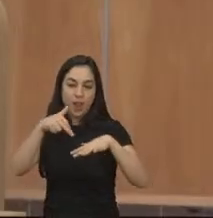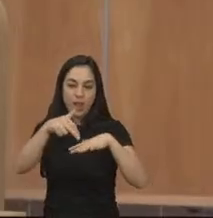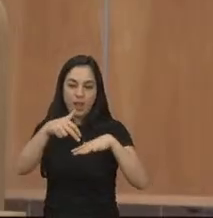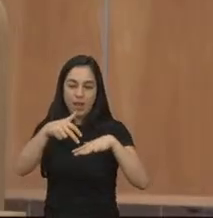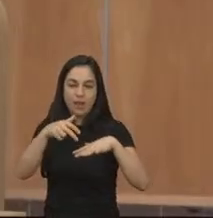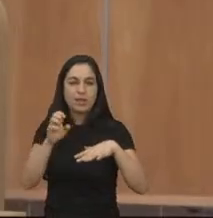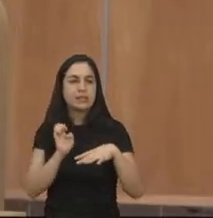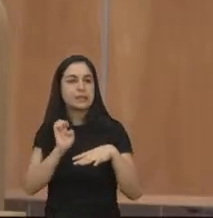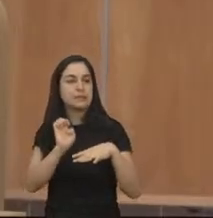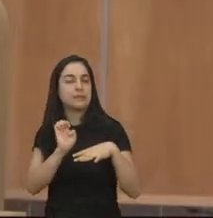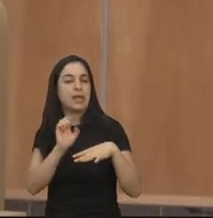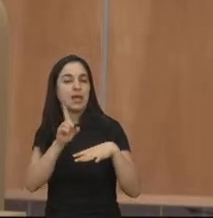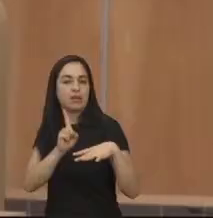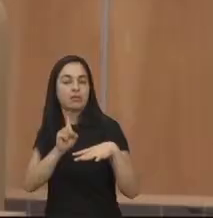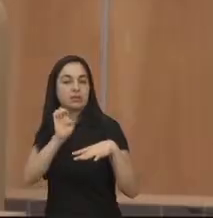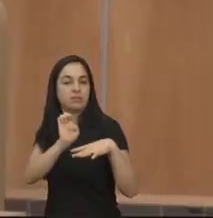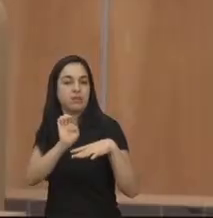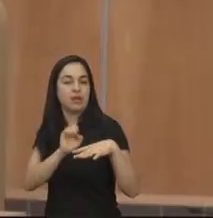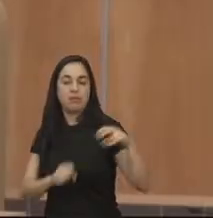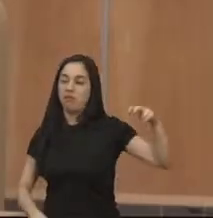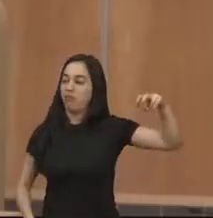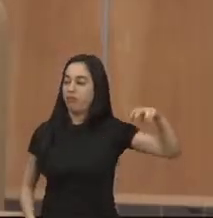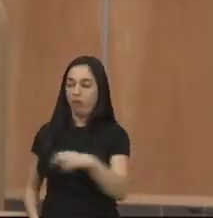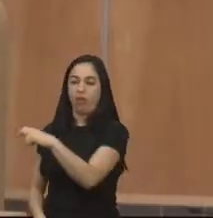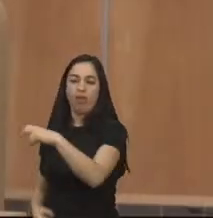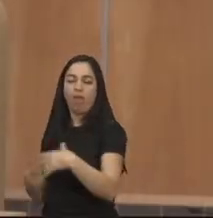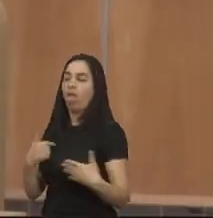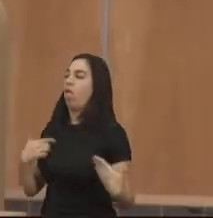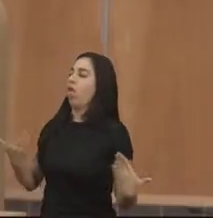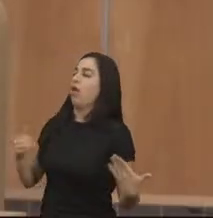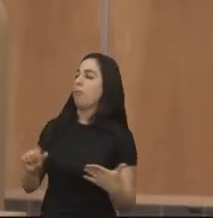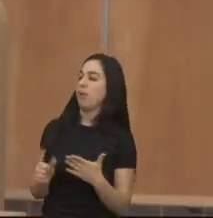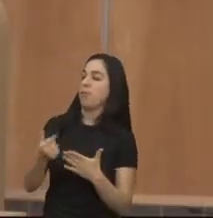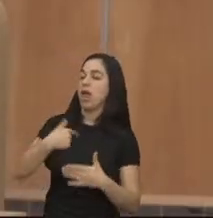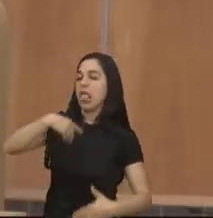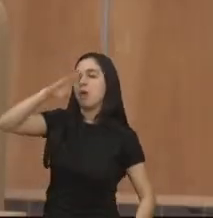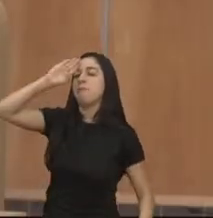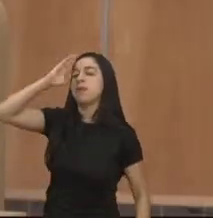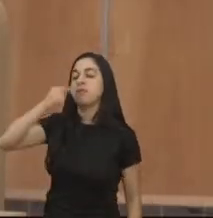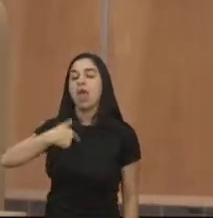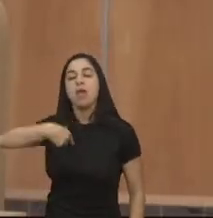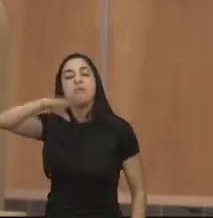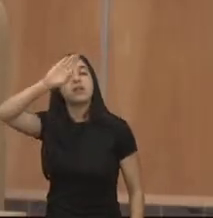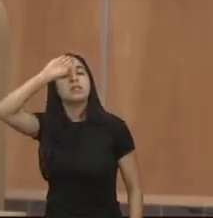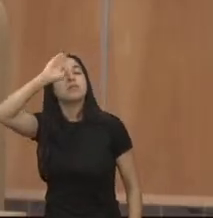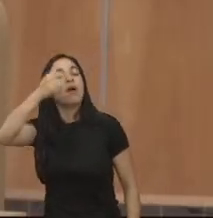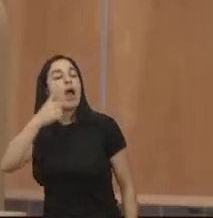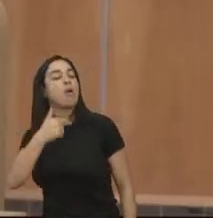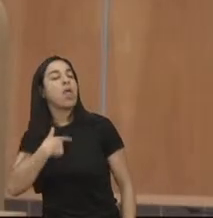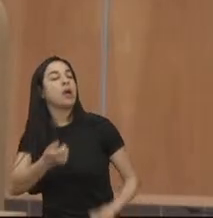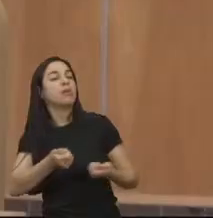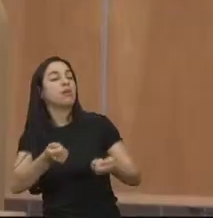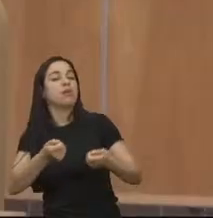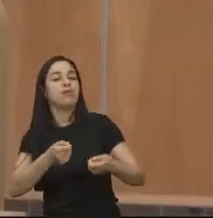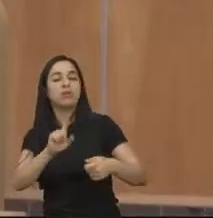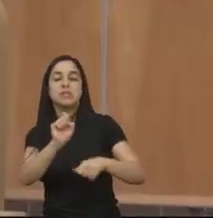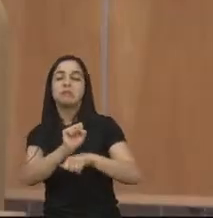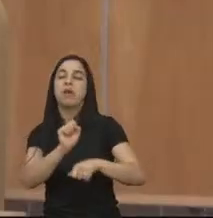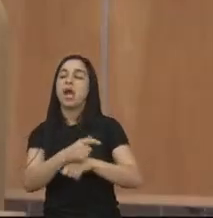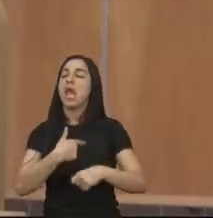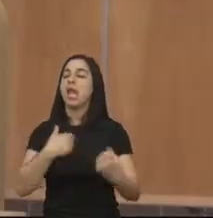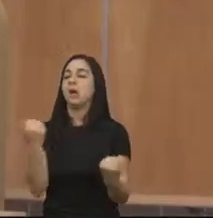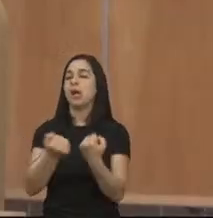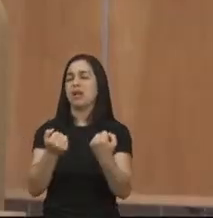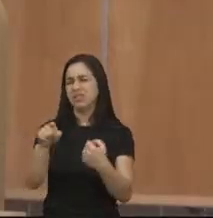em alta velocidade para dizer, não, opa, estou no trânsito, aqui quem manda sou eu sou o bom, eu tenho meu